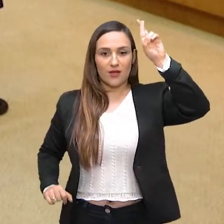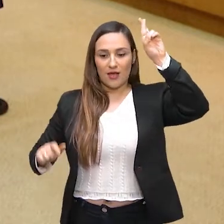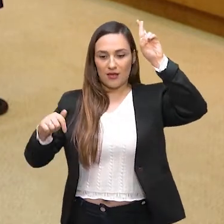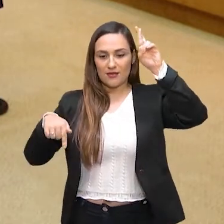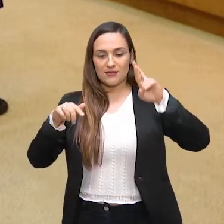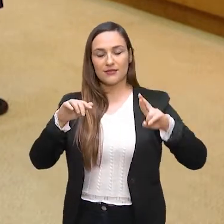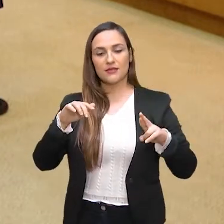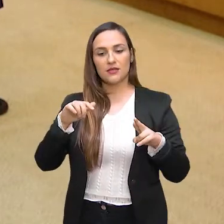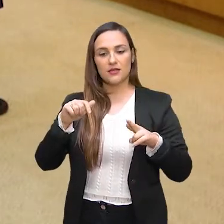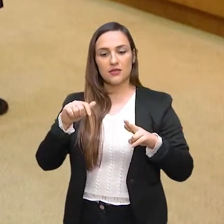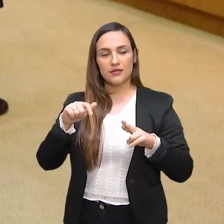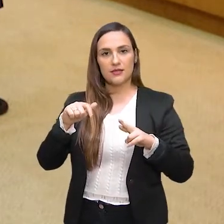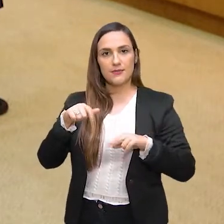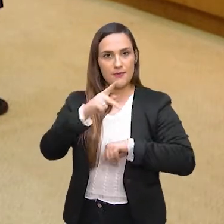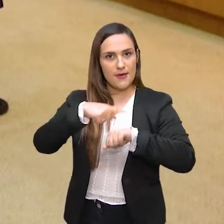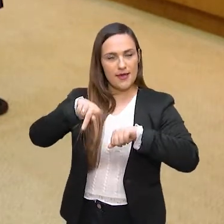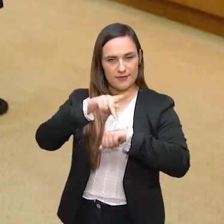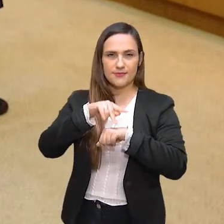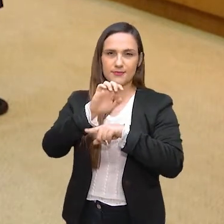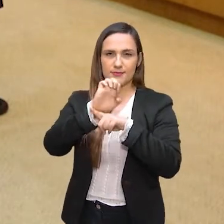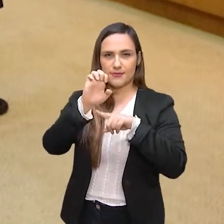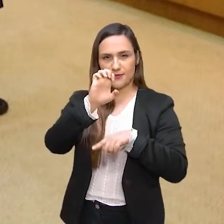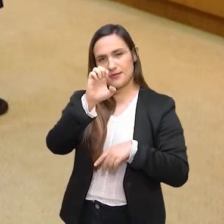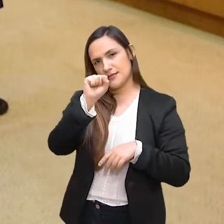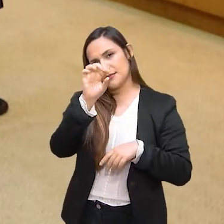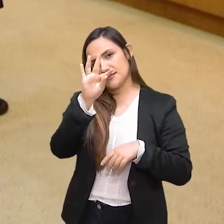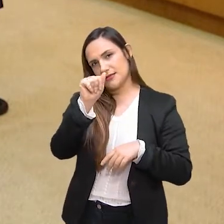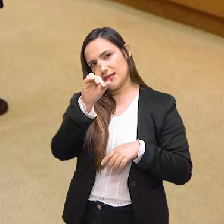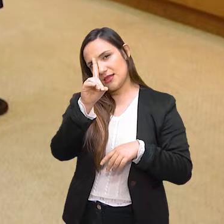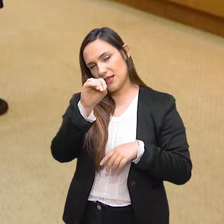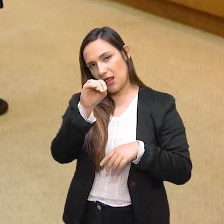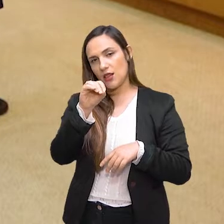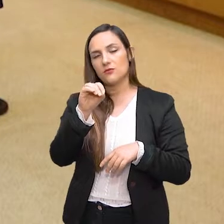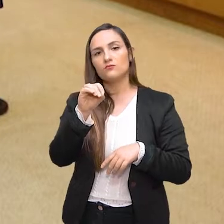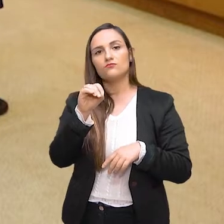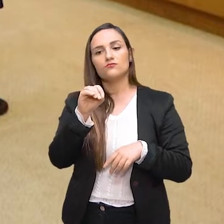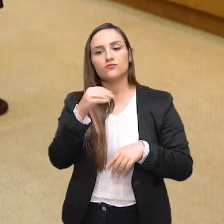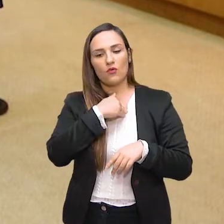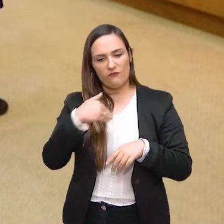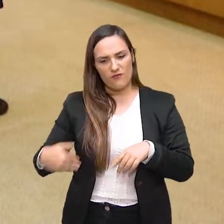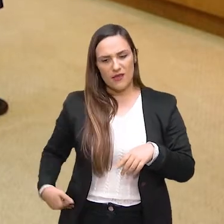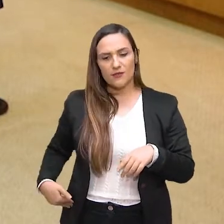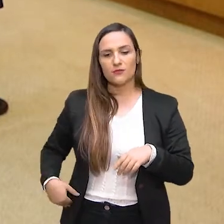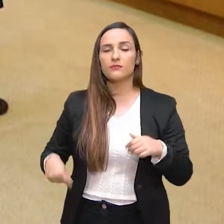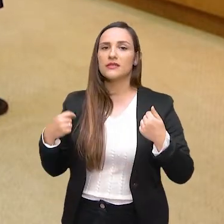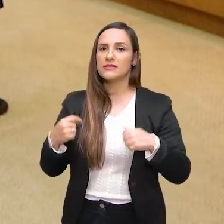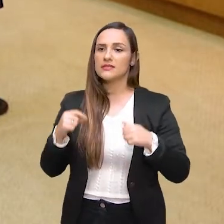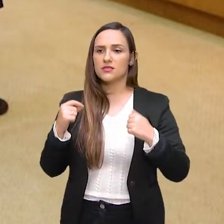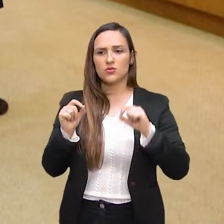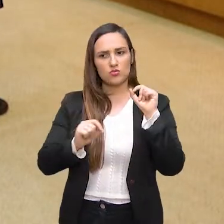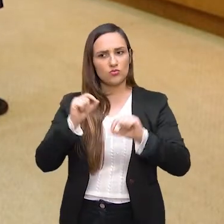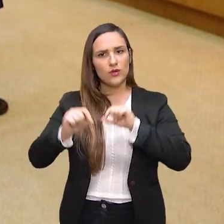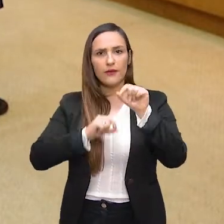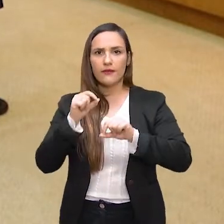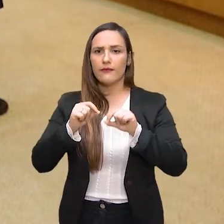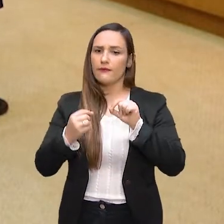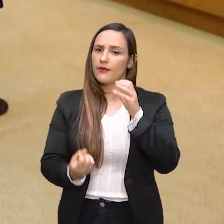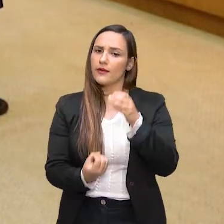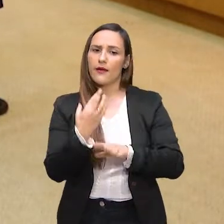surgiu a necessidade do Estado controlar essas relações entre as pessoas para evitar a lei do mais